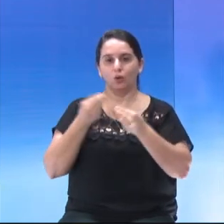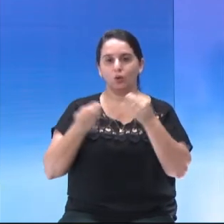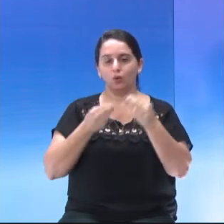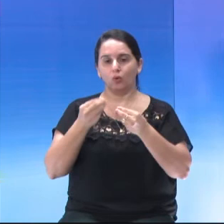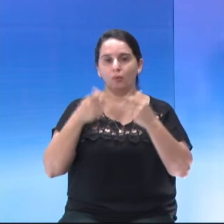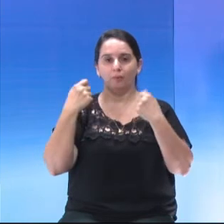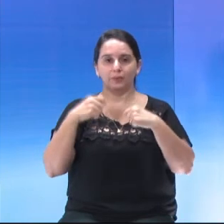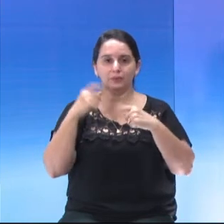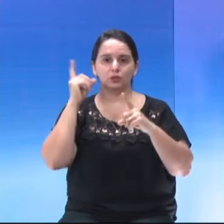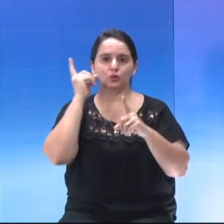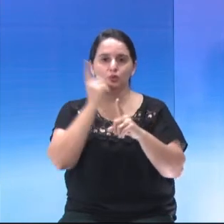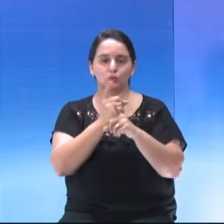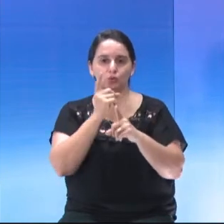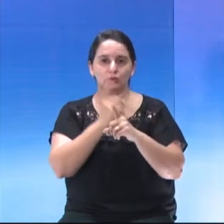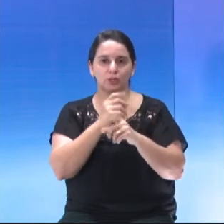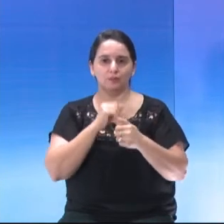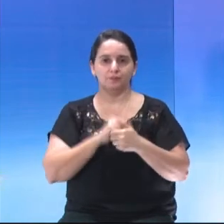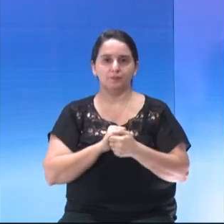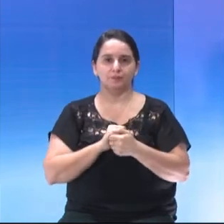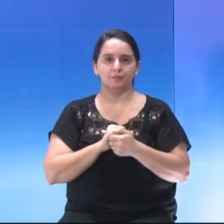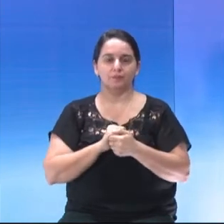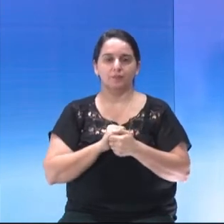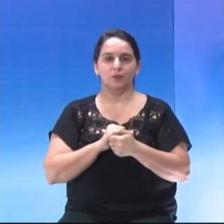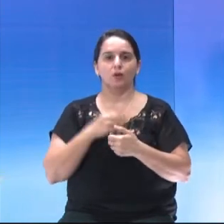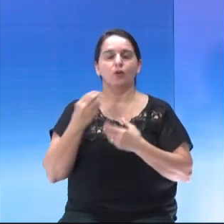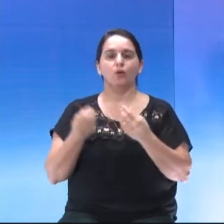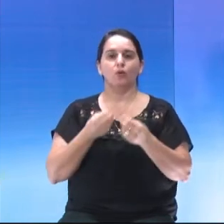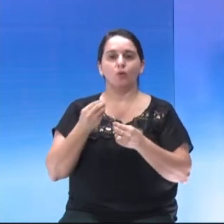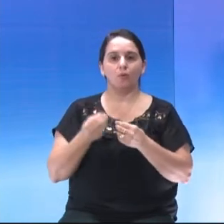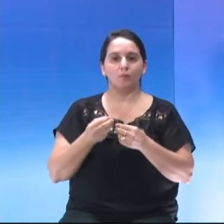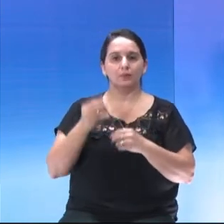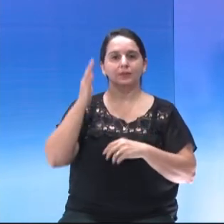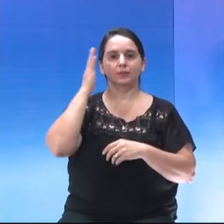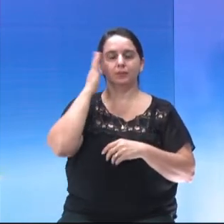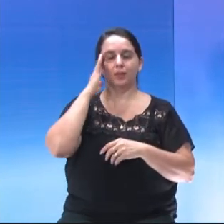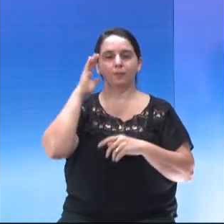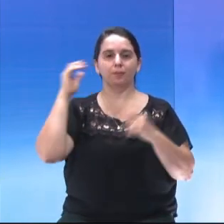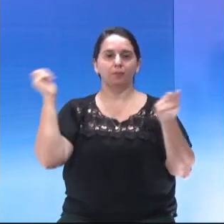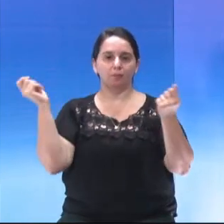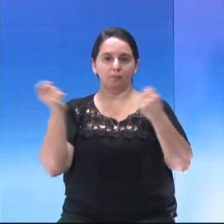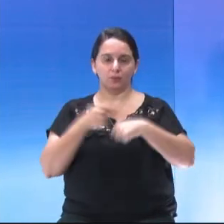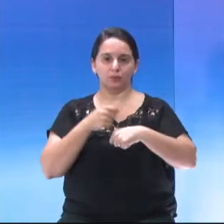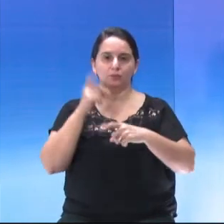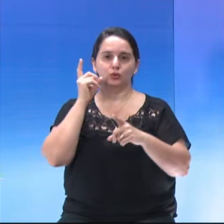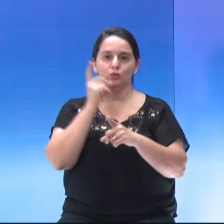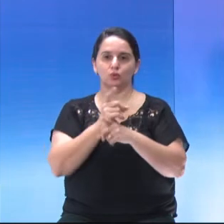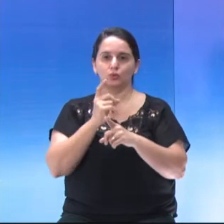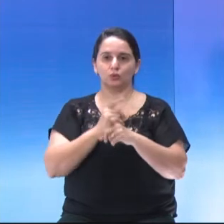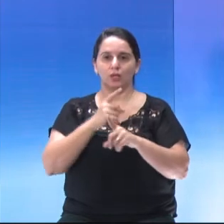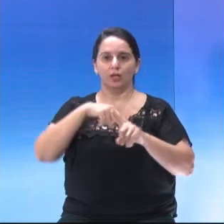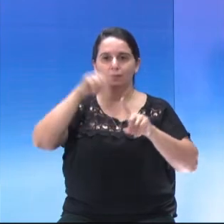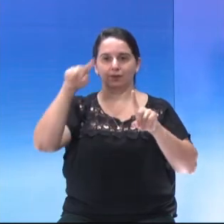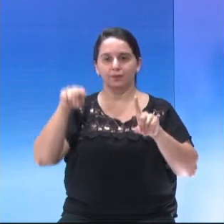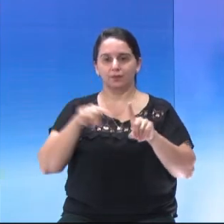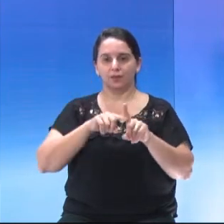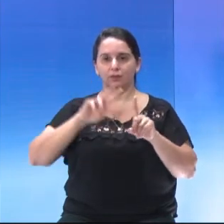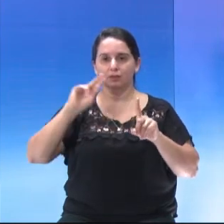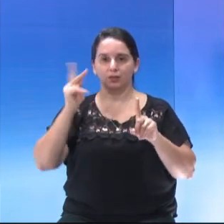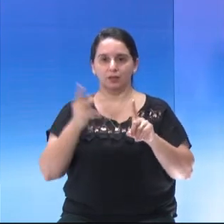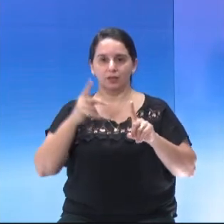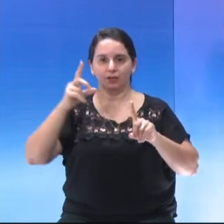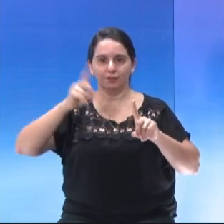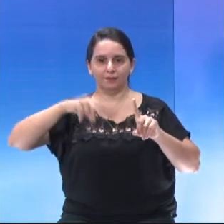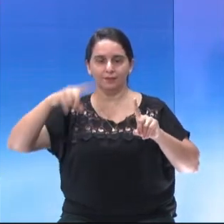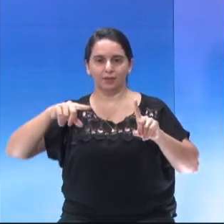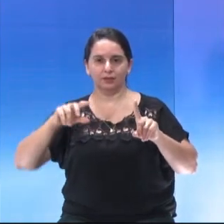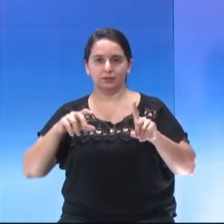preciso chegar. E para que eu preciso chegar lá? Para me ter possibilidade de calcular o valor de ΔH, da variação